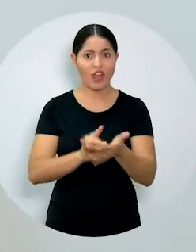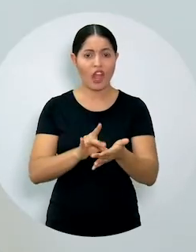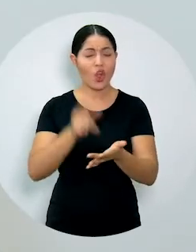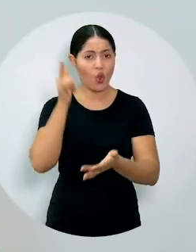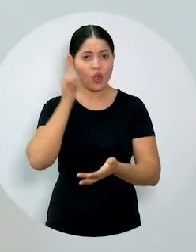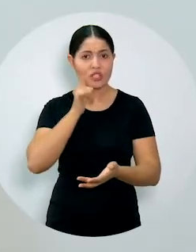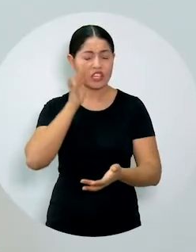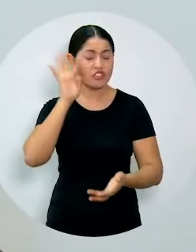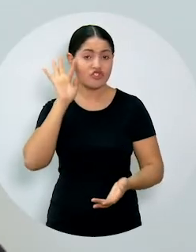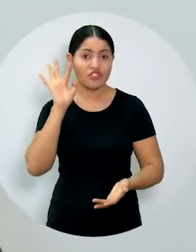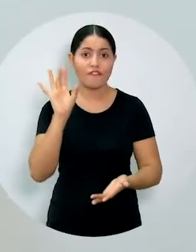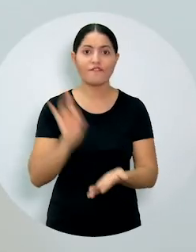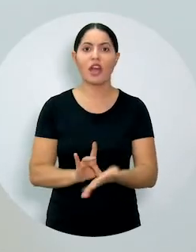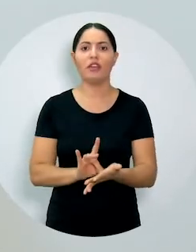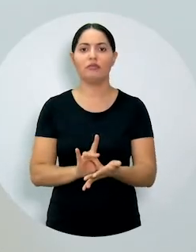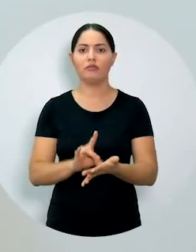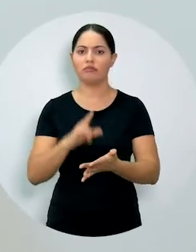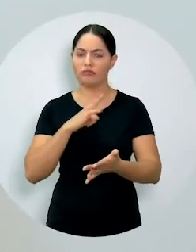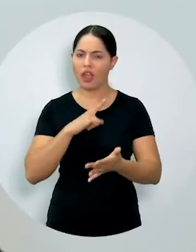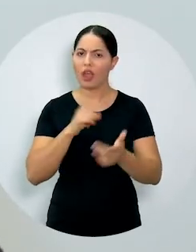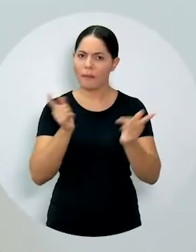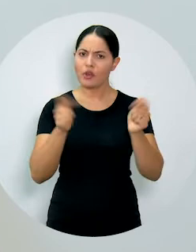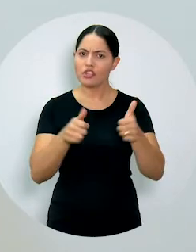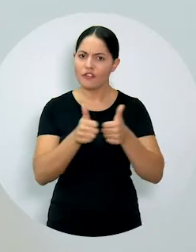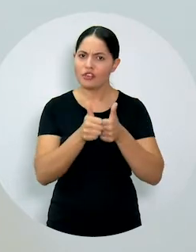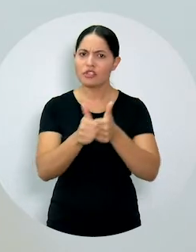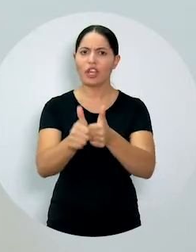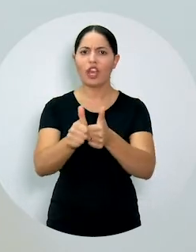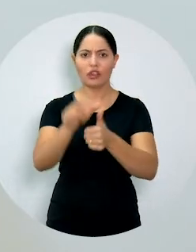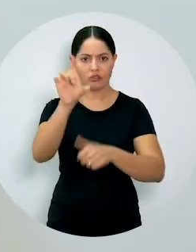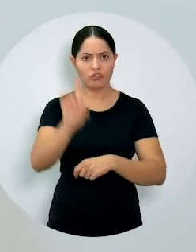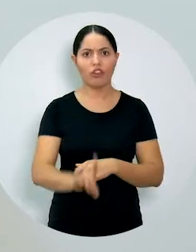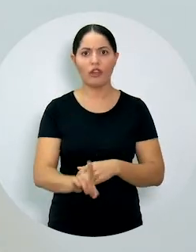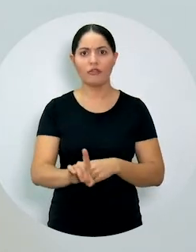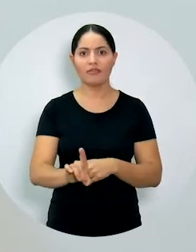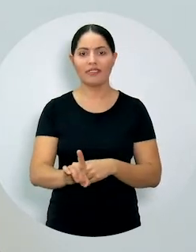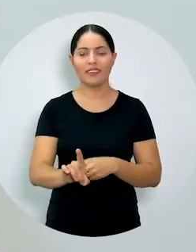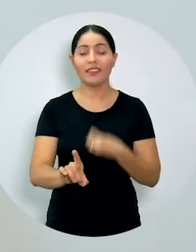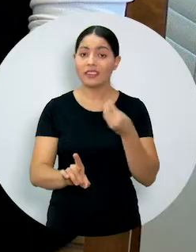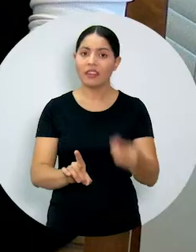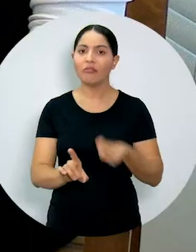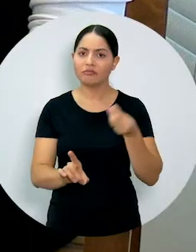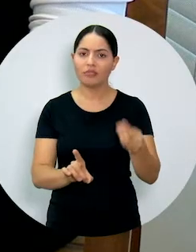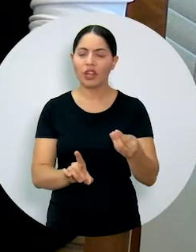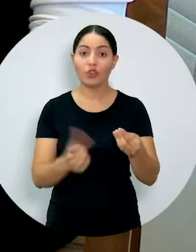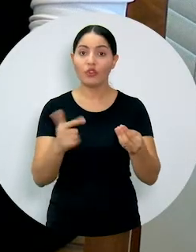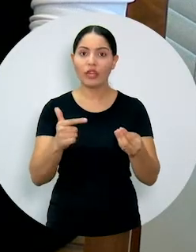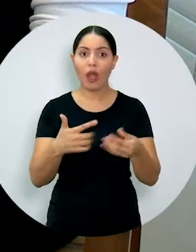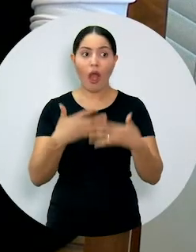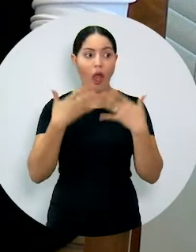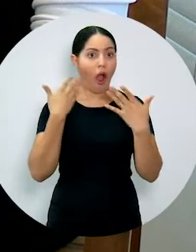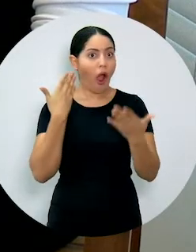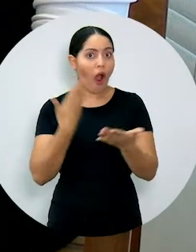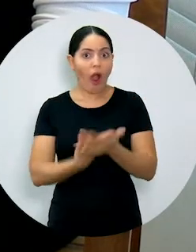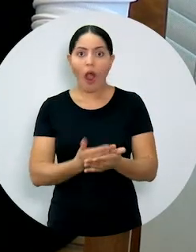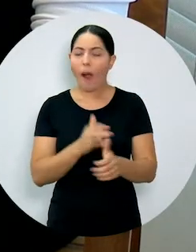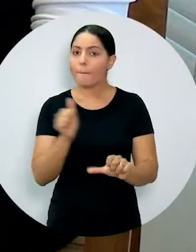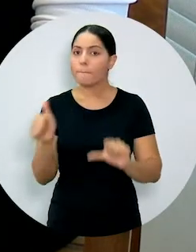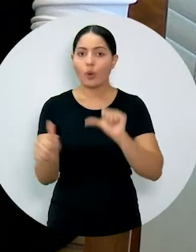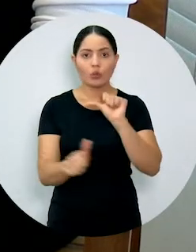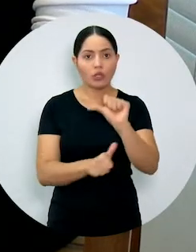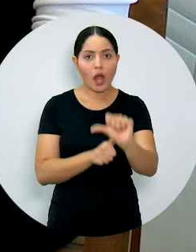certeza de que aquele é o caminho que vai ser seguido pelo direito e que não haverá surpresas